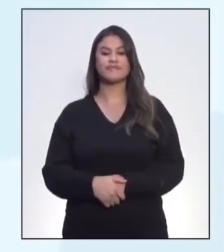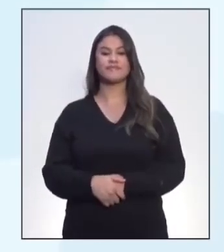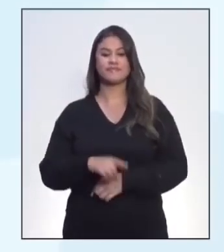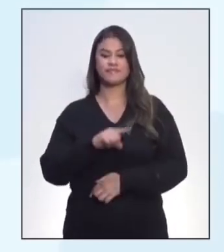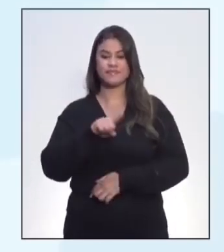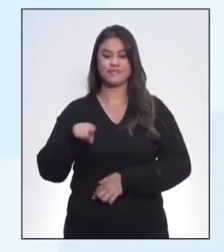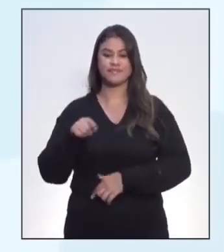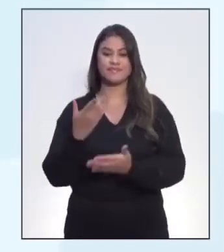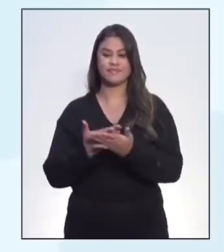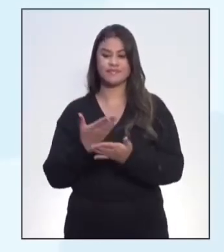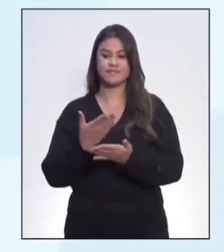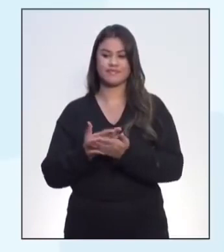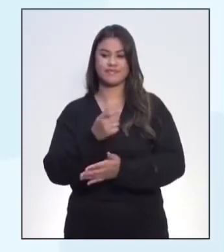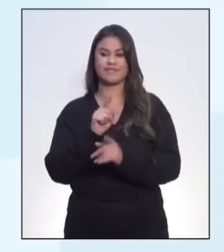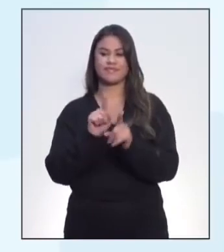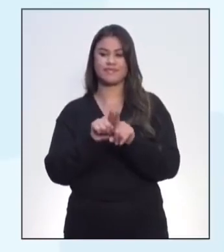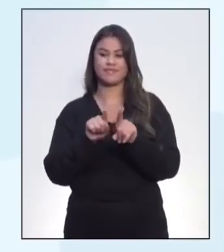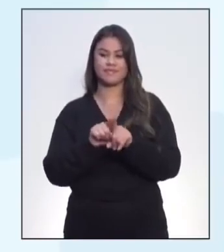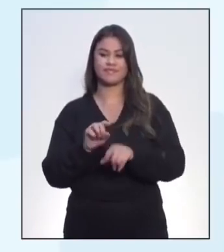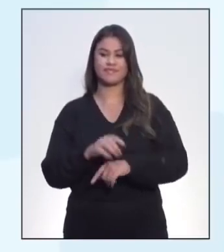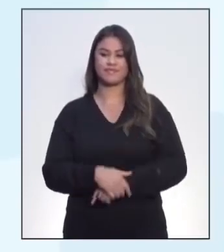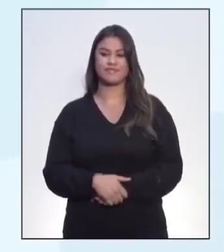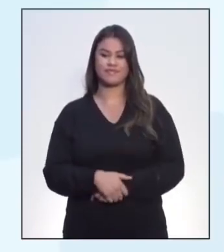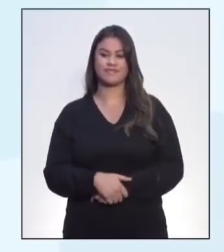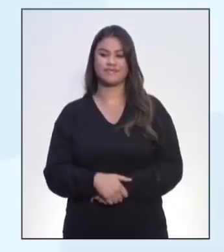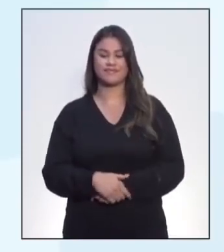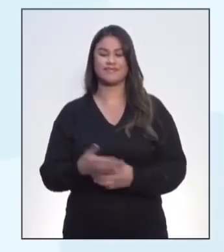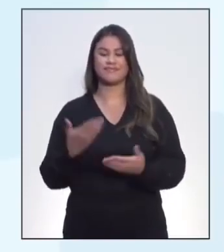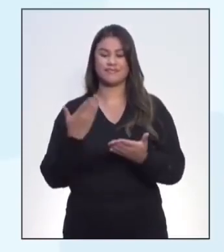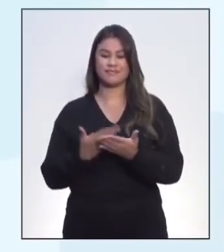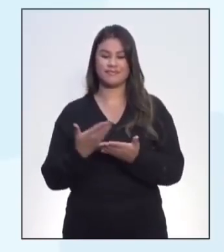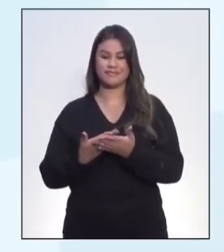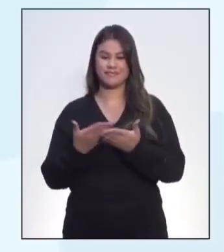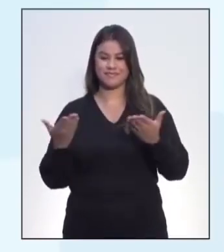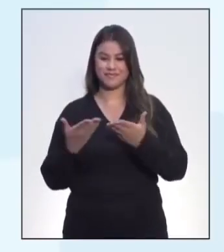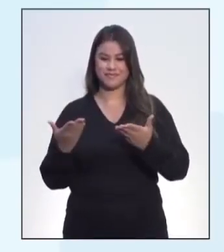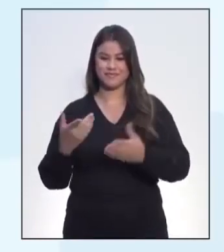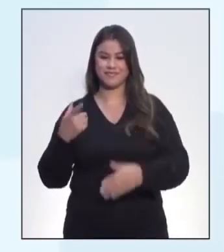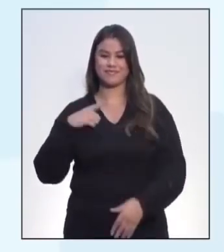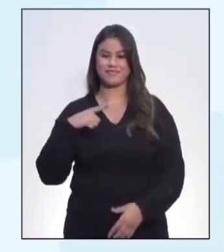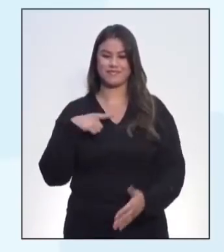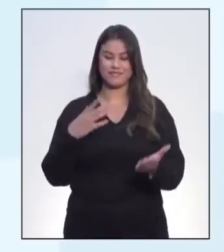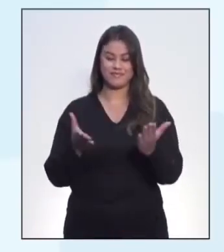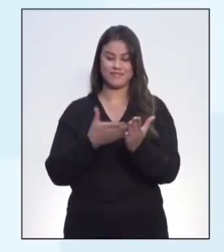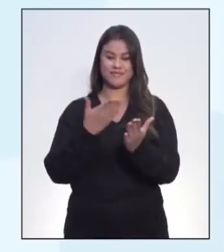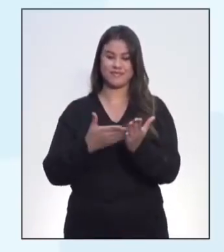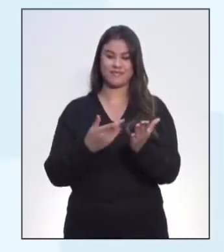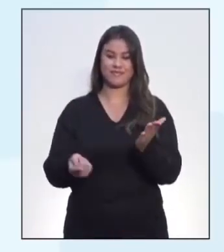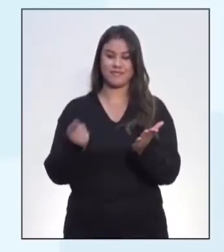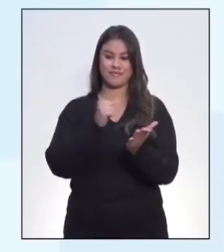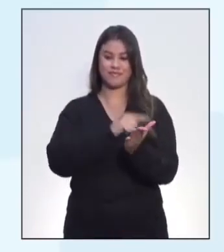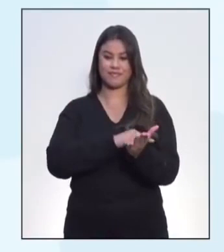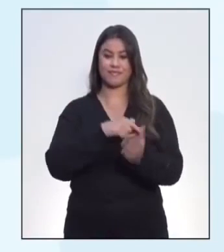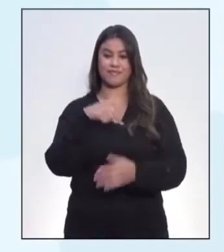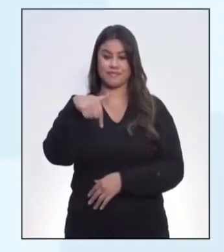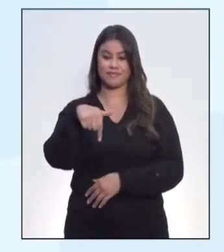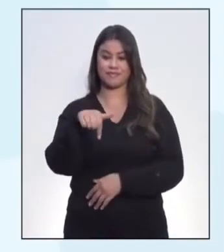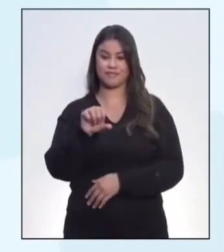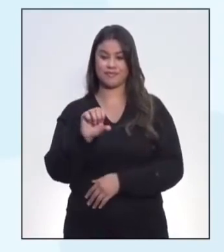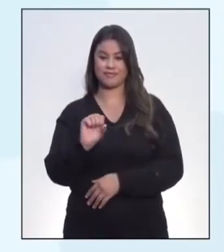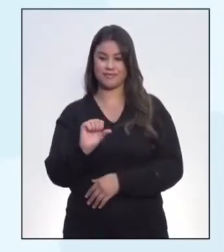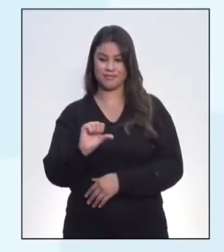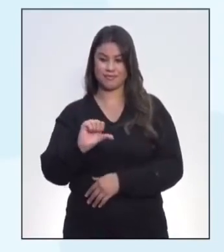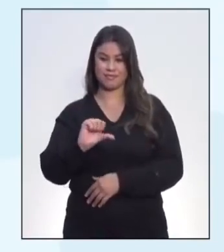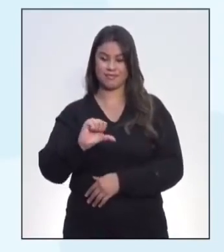nossos estudantes. Para a aula de hoje, trabalharemos a página 79 e 80 do Caderno do